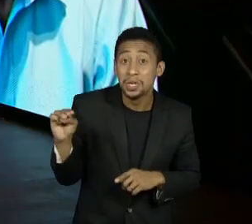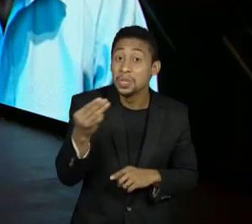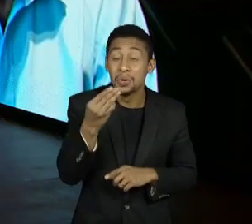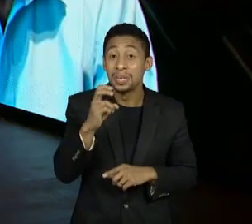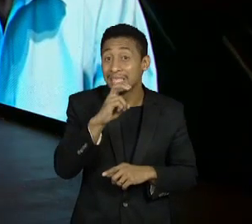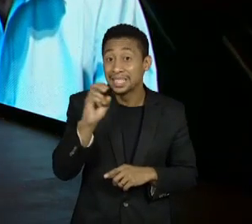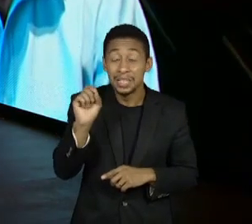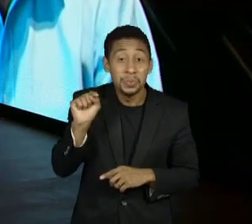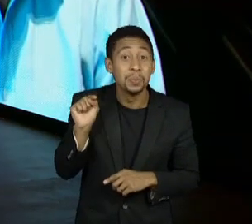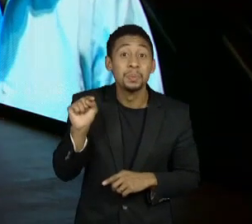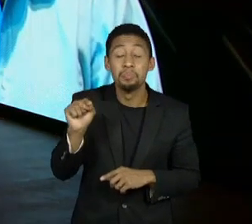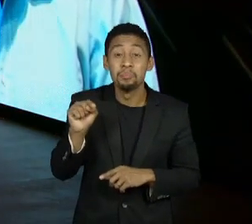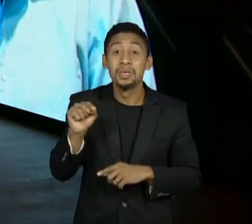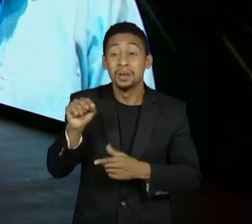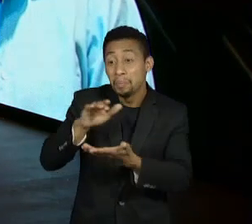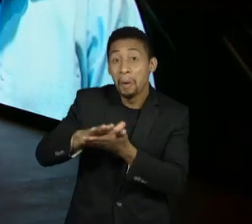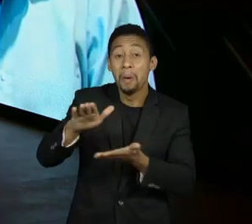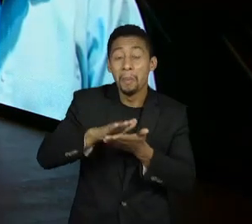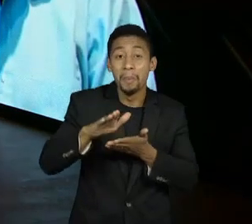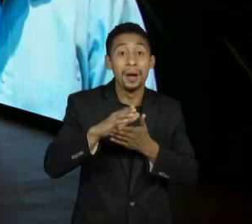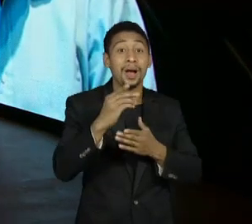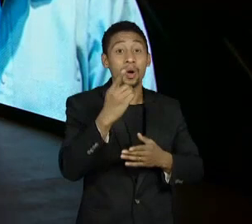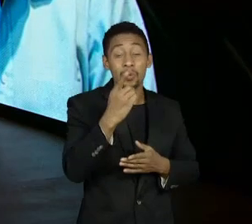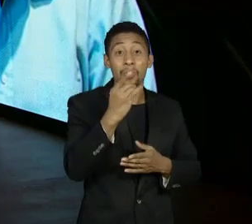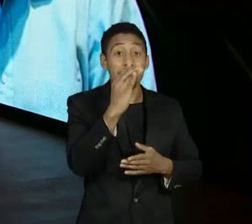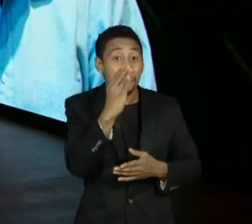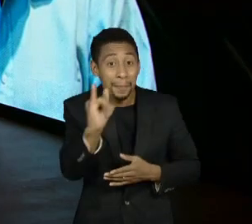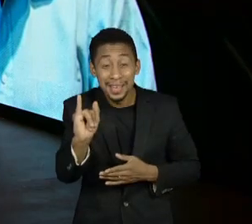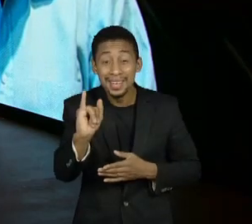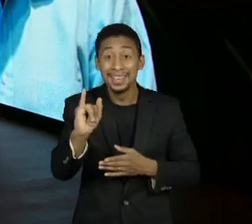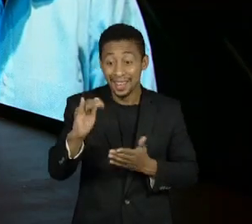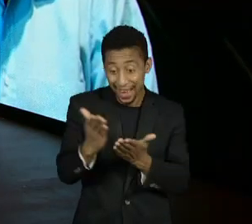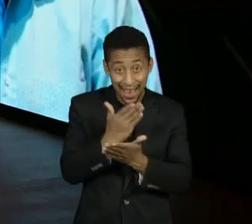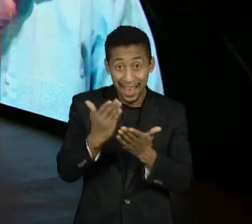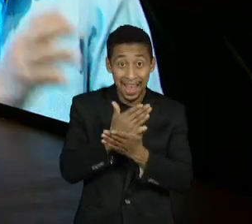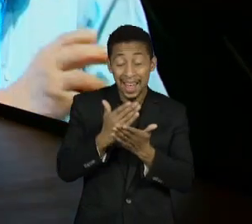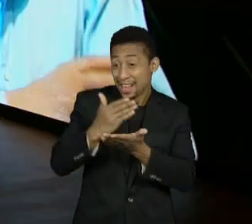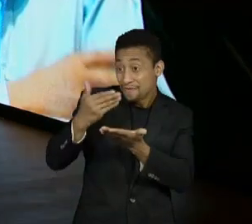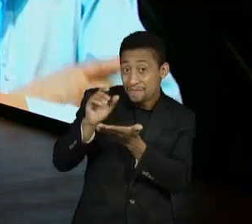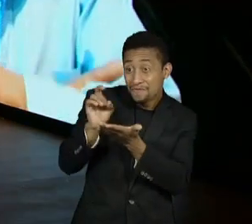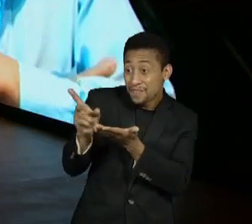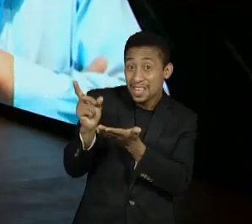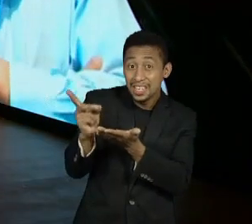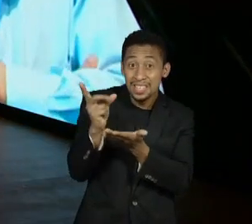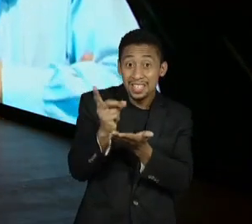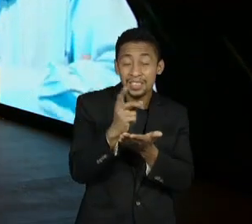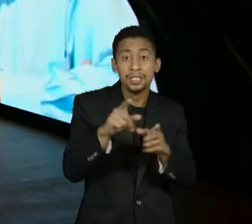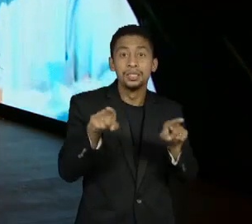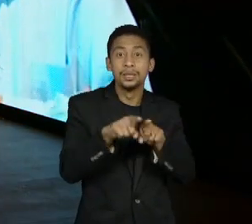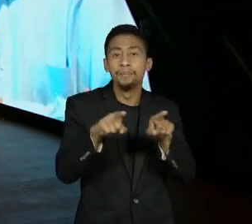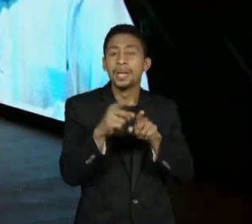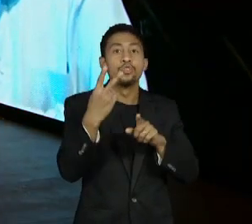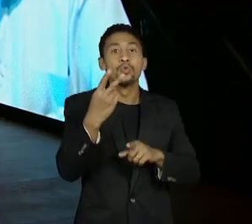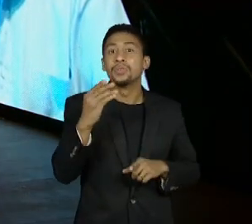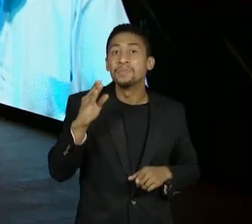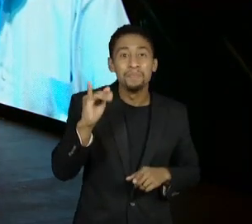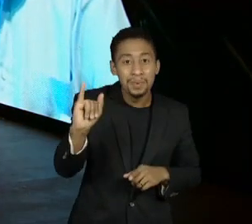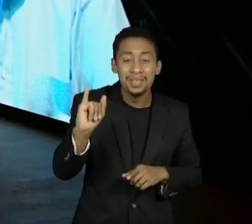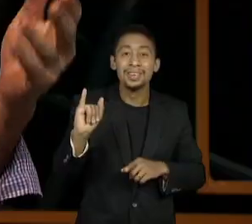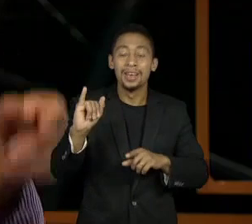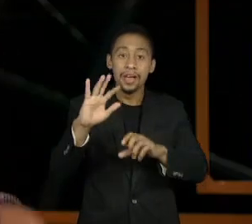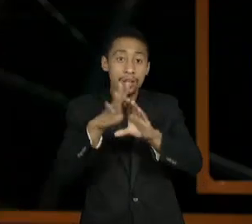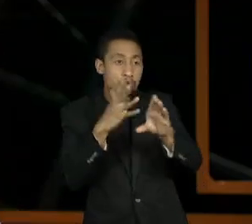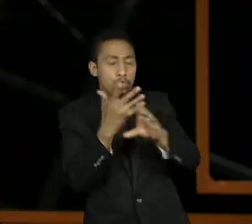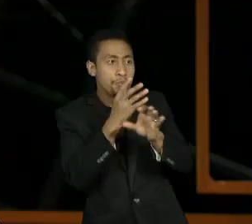muitas informações. Tem mais de 1 bilhão de revistas vendidas, mais de 2 bilhões de visualizações no YouTube. Os números